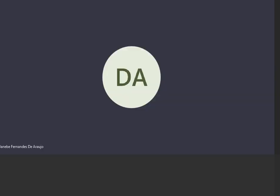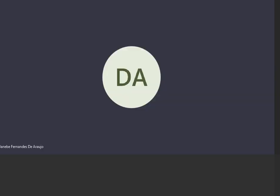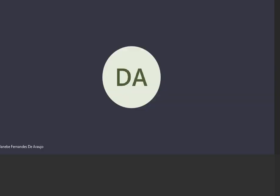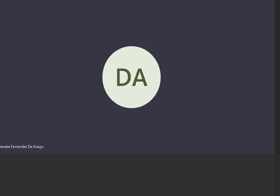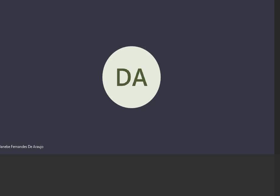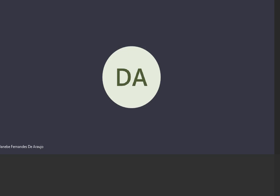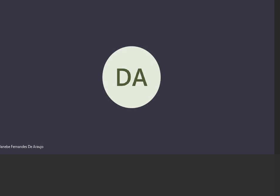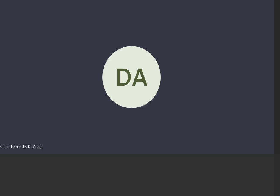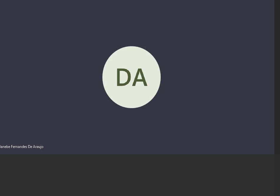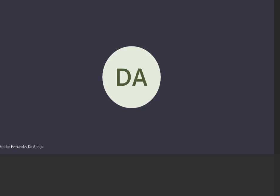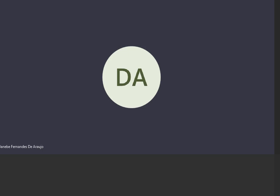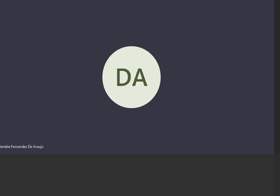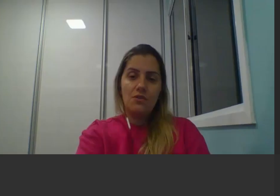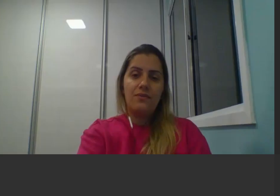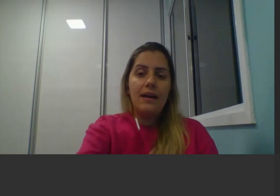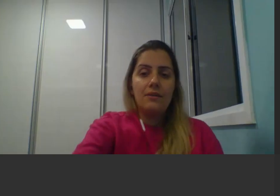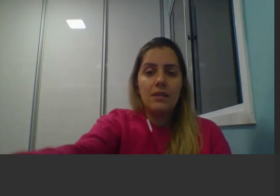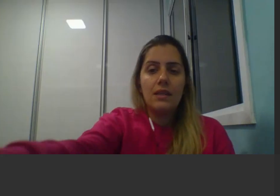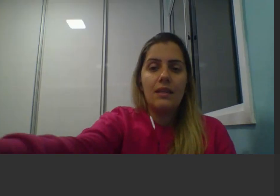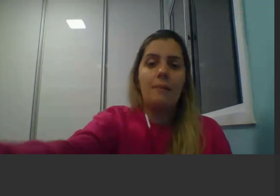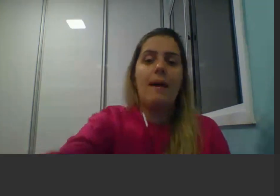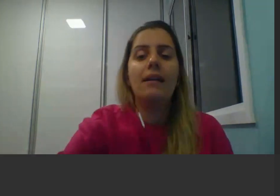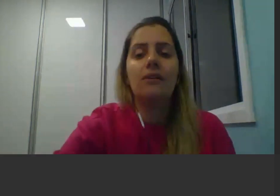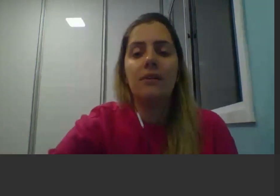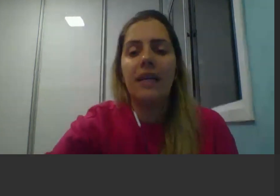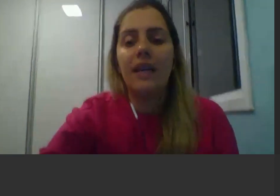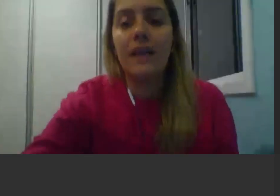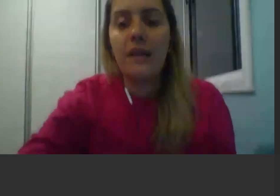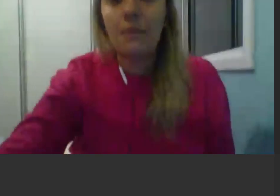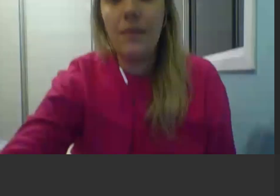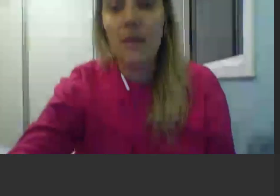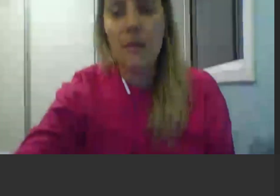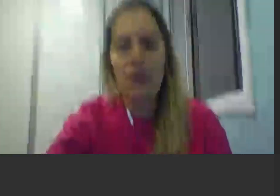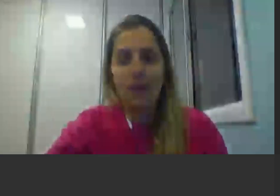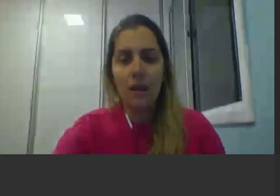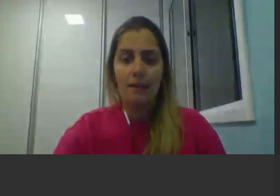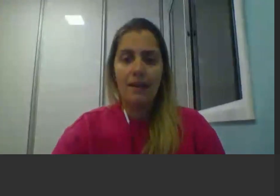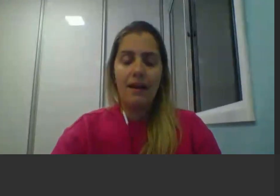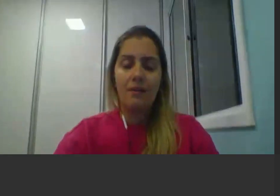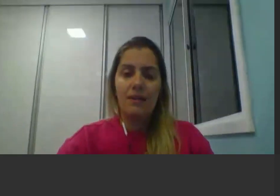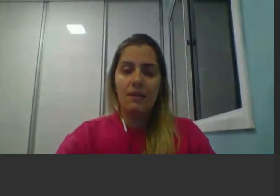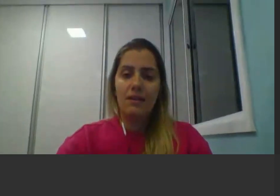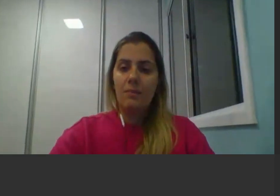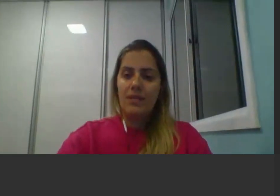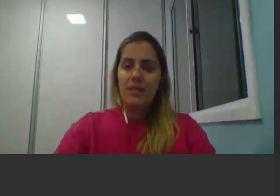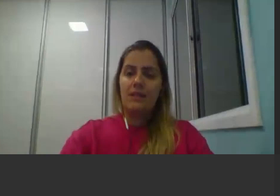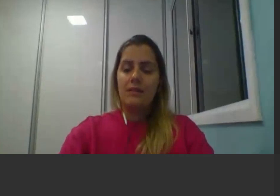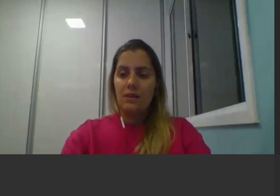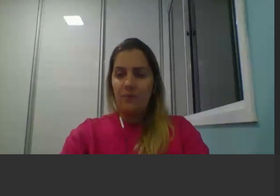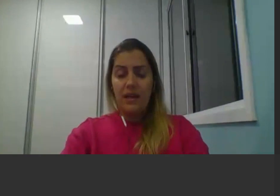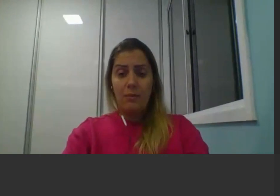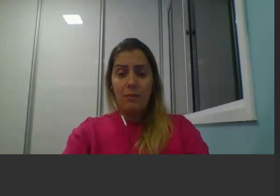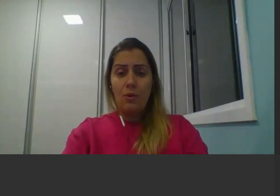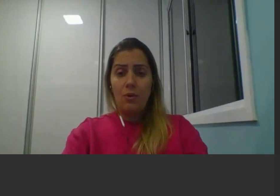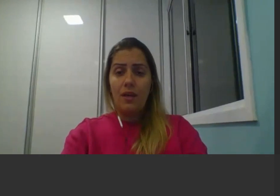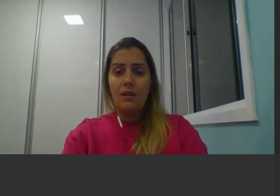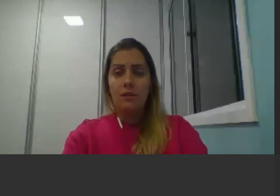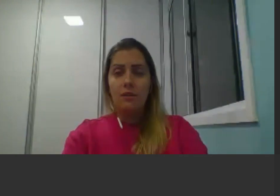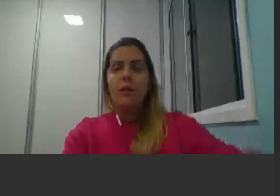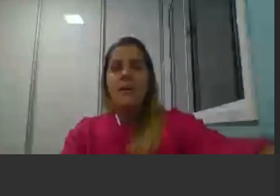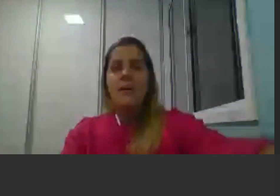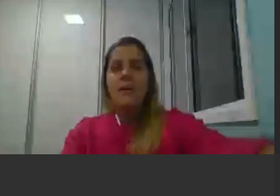Z, onde, atendendo aí a solicitação de vários que trabalham, né, e que relataram através dos representantes